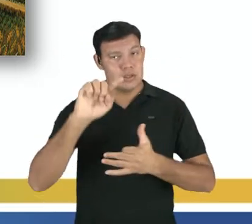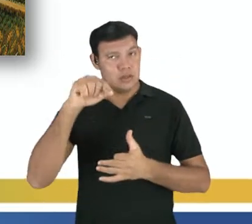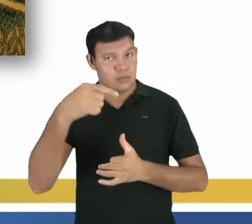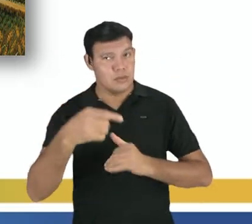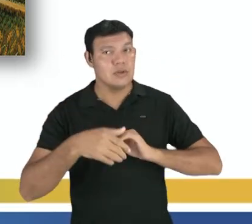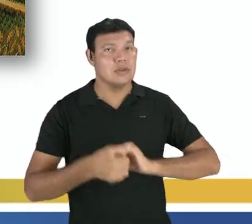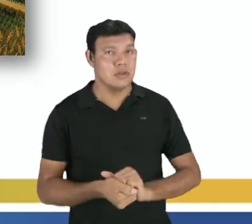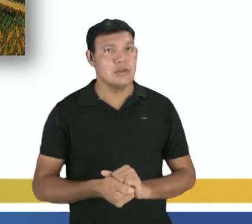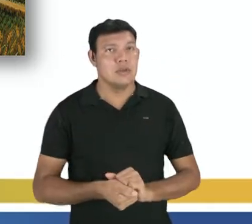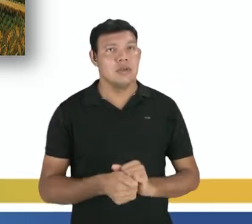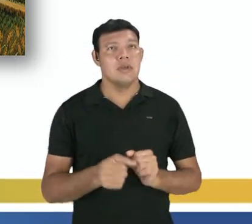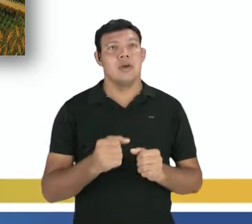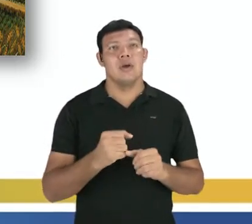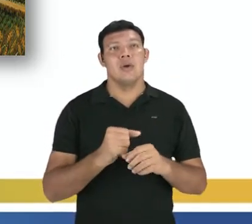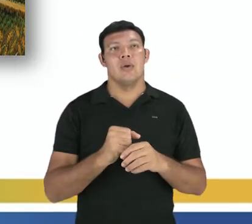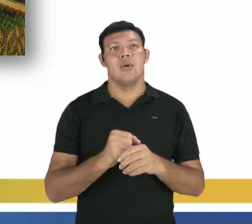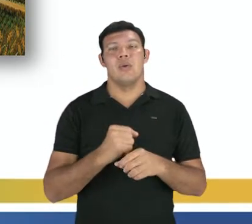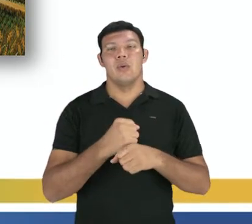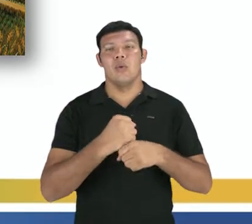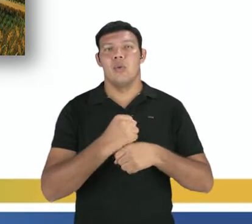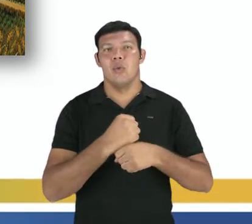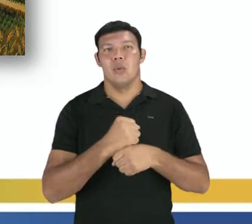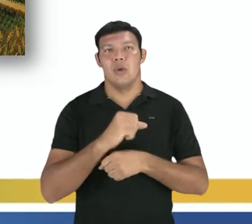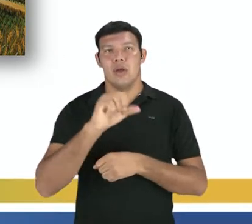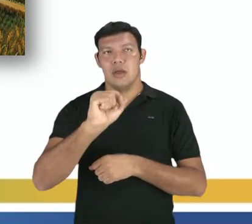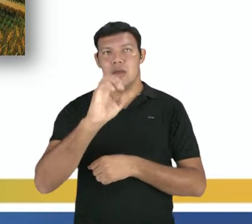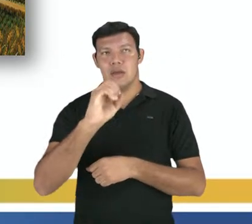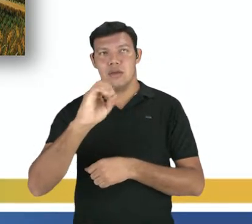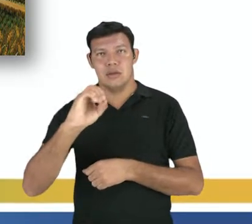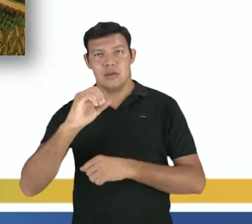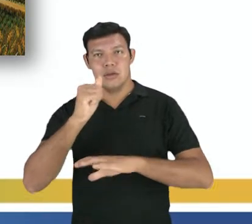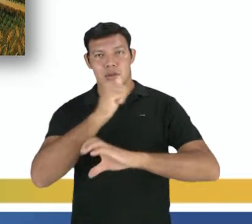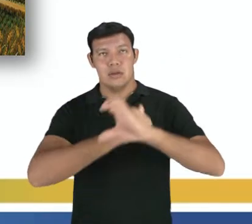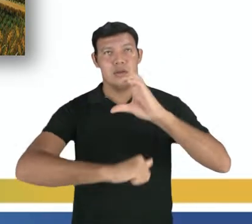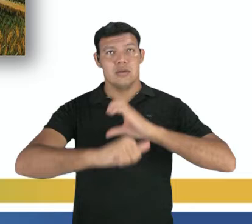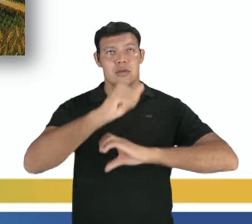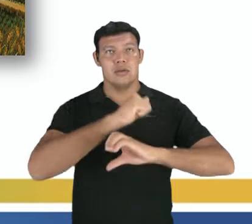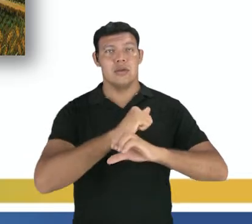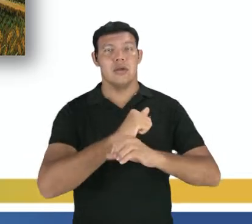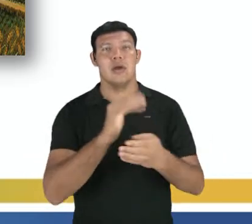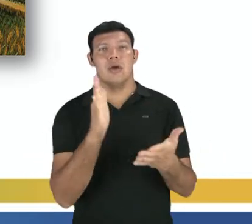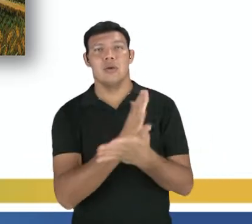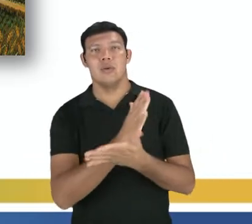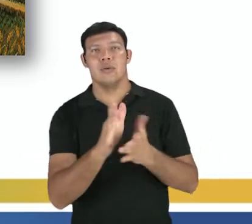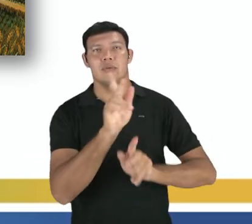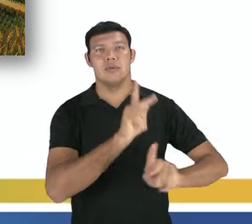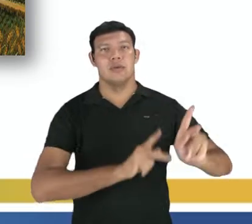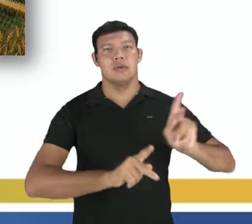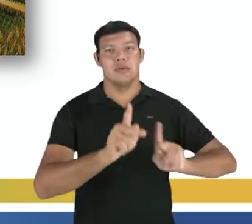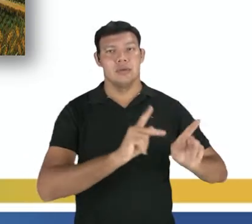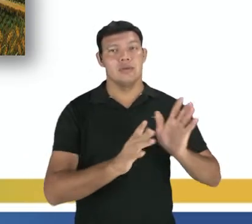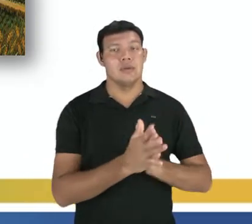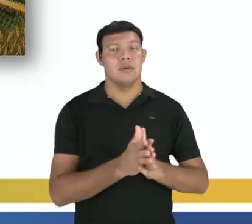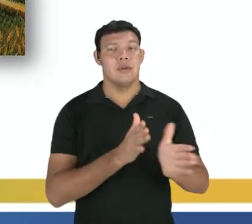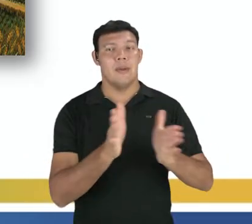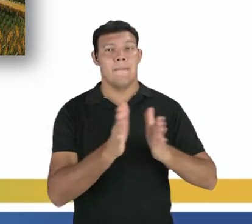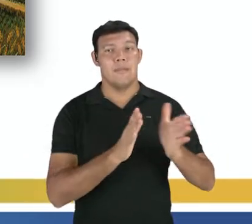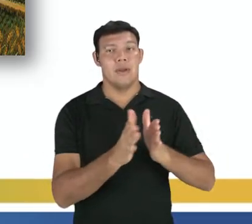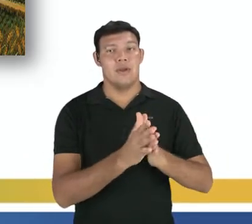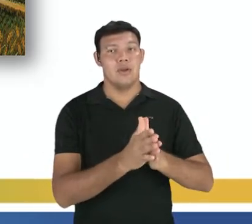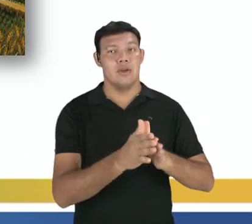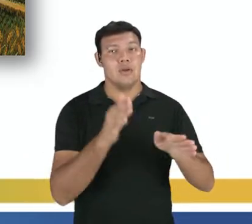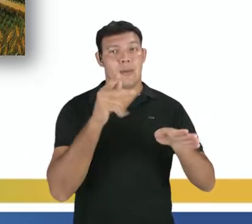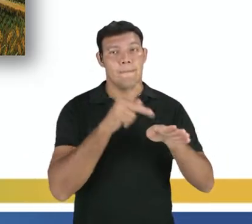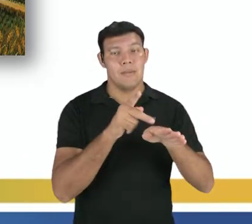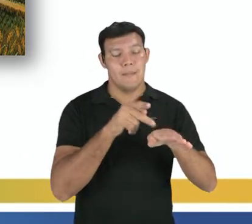de 800 a.C., alguns povos do Neolítico passaram, então, a cultivar plantas. A gente tem a introdução aí